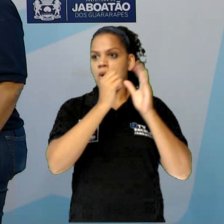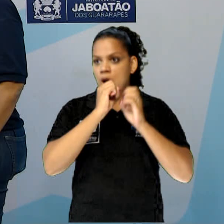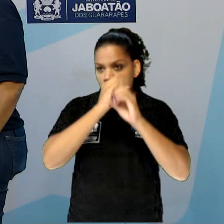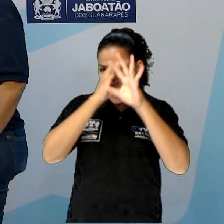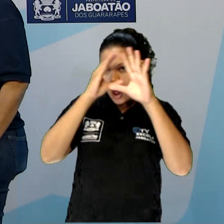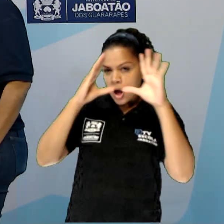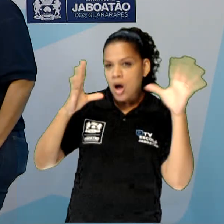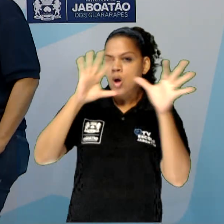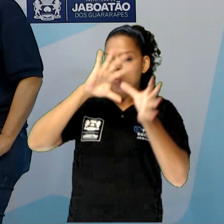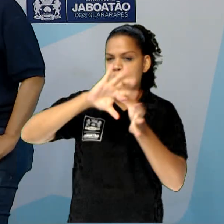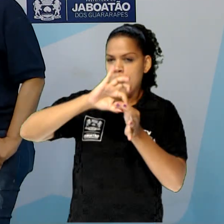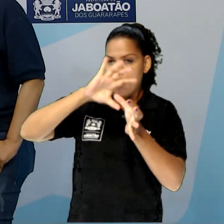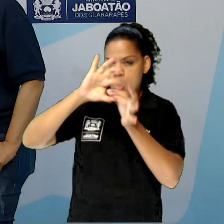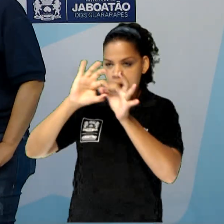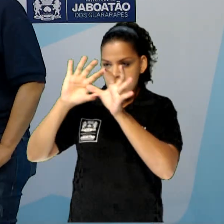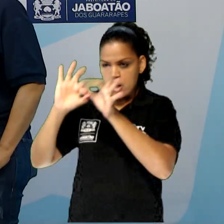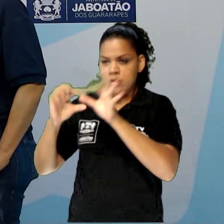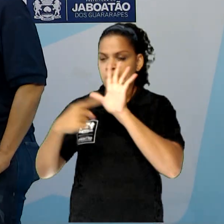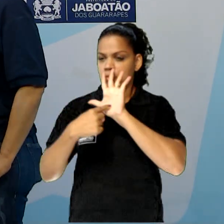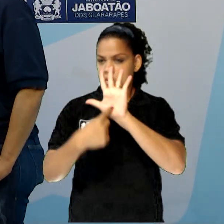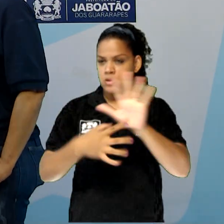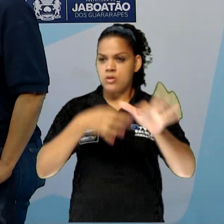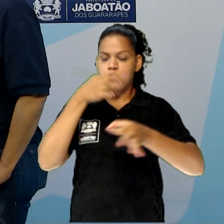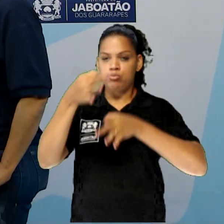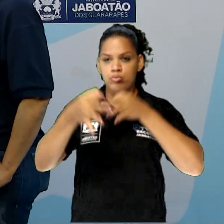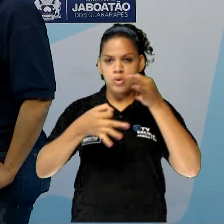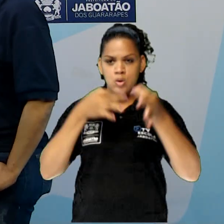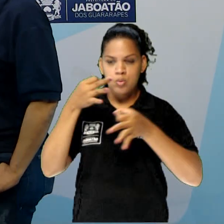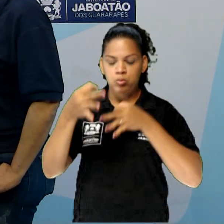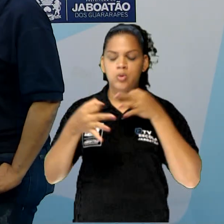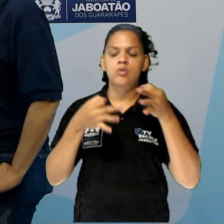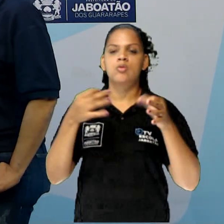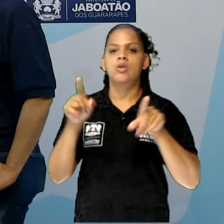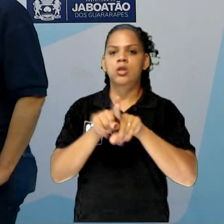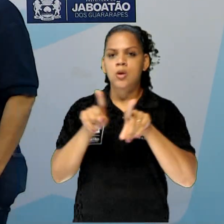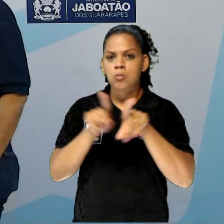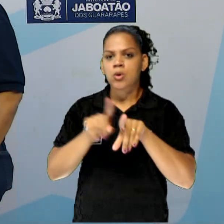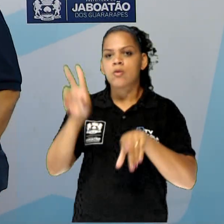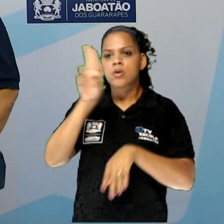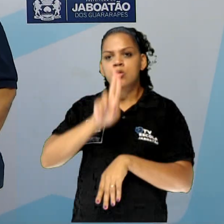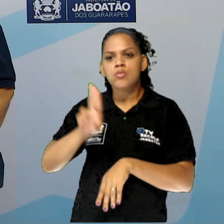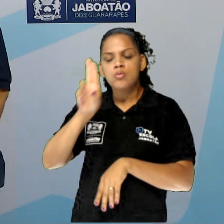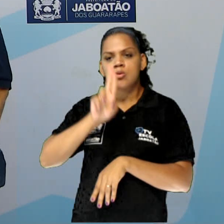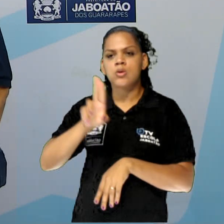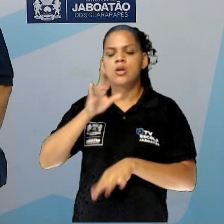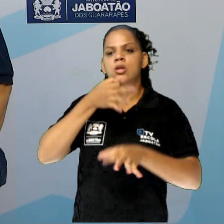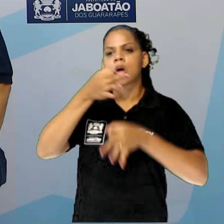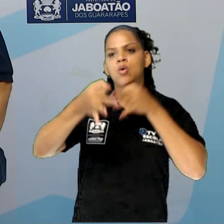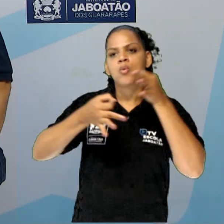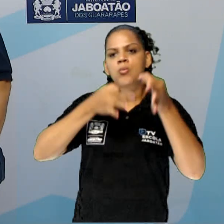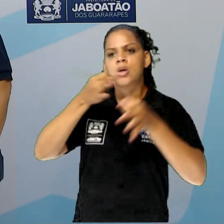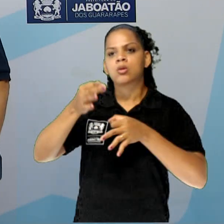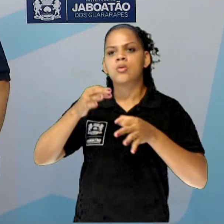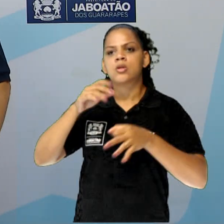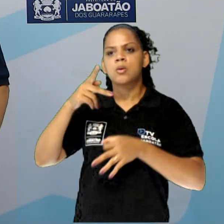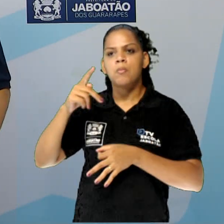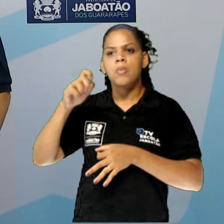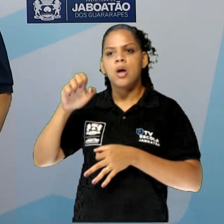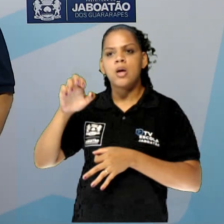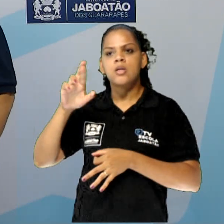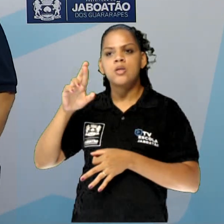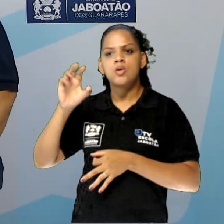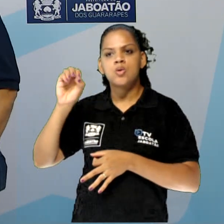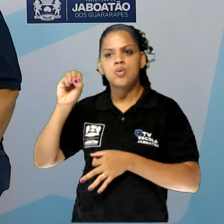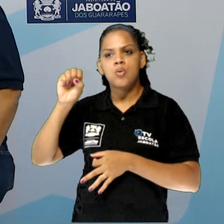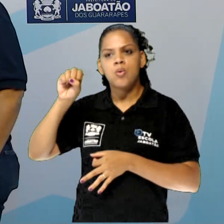claro e coerente na apresentação dos argumentos. E faz uso de argumentos e persuasão. A persuasão trabalha em cima da